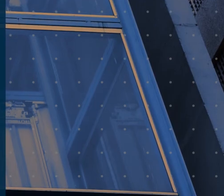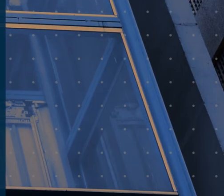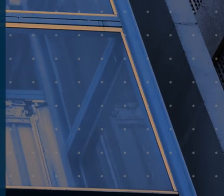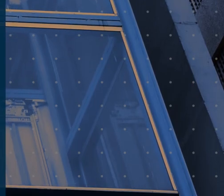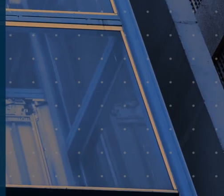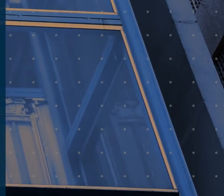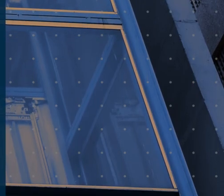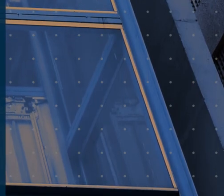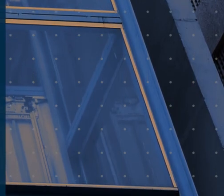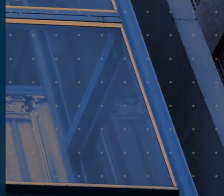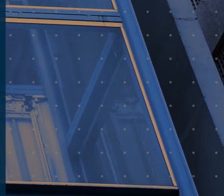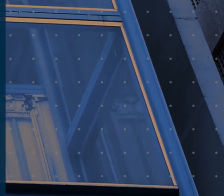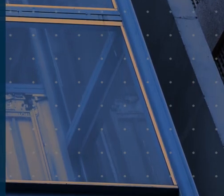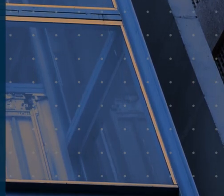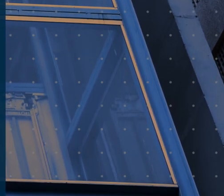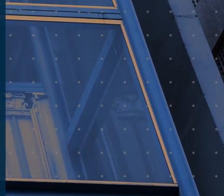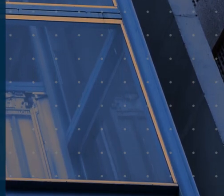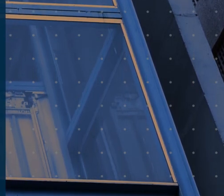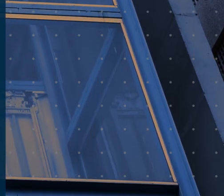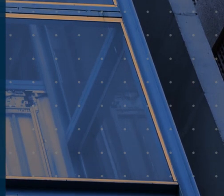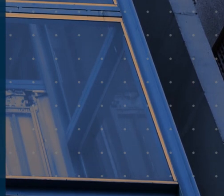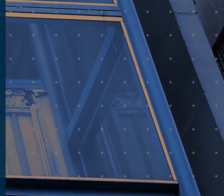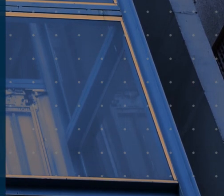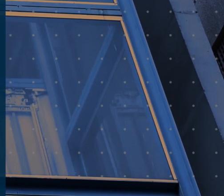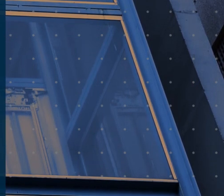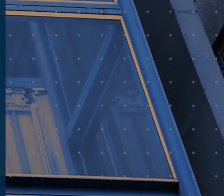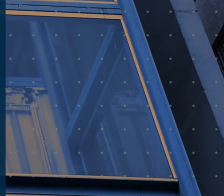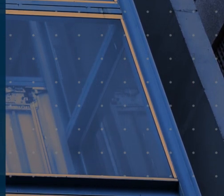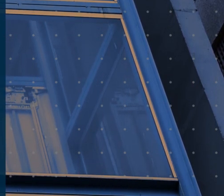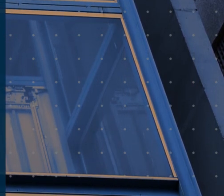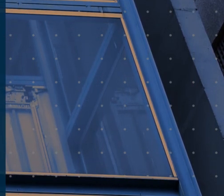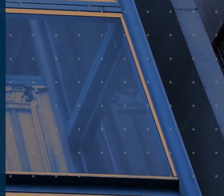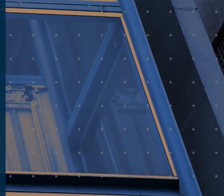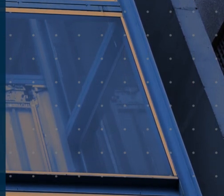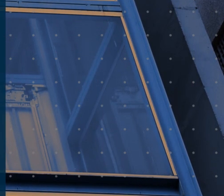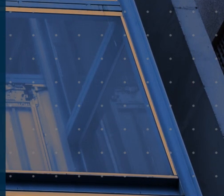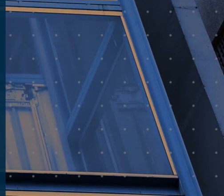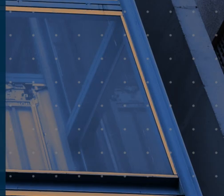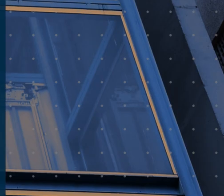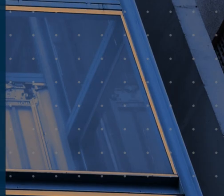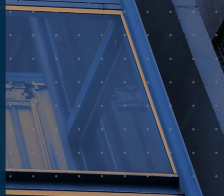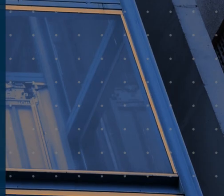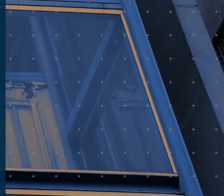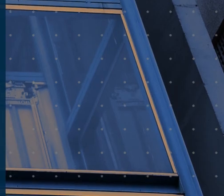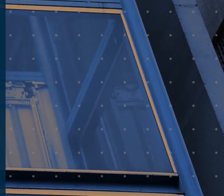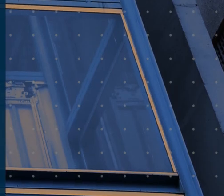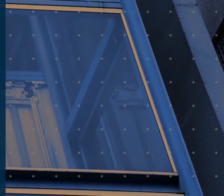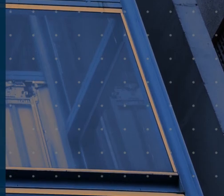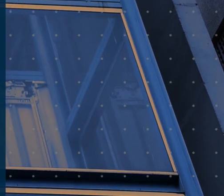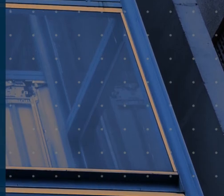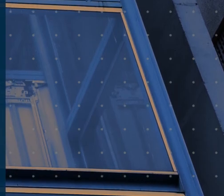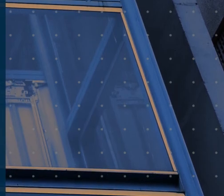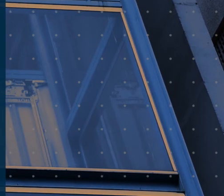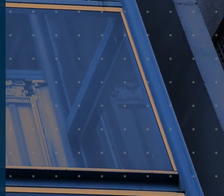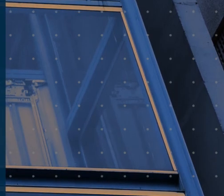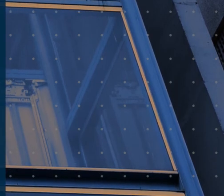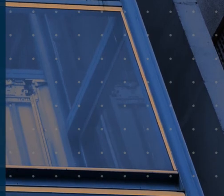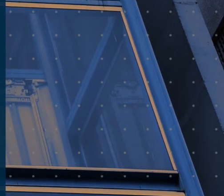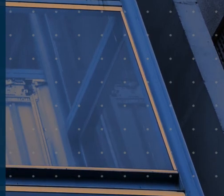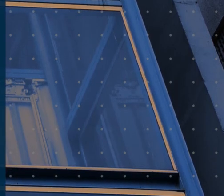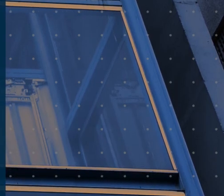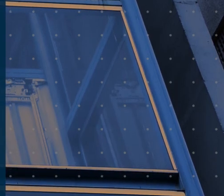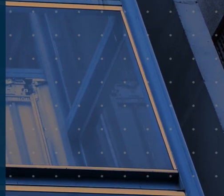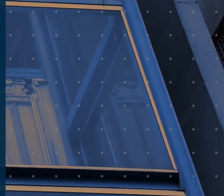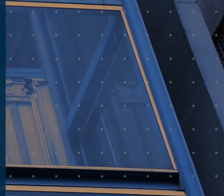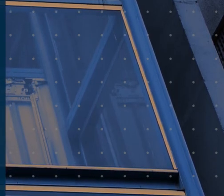humanos, assistente administrativo, atendente balconista, atendente de lanchonete, auxiliar administrativo, auxiliar